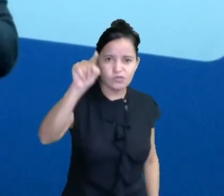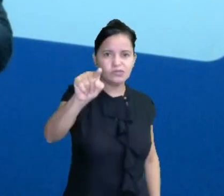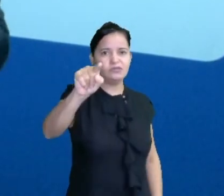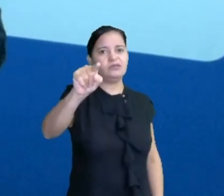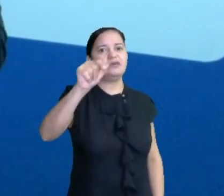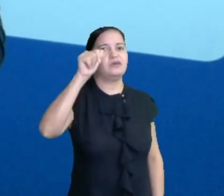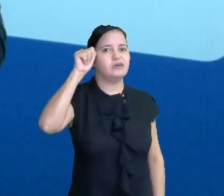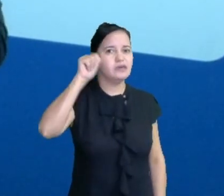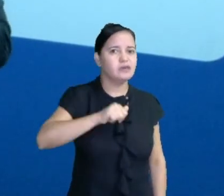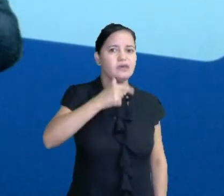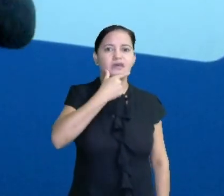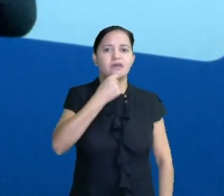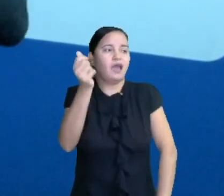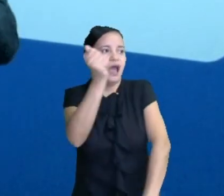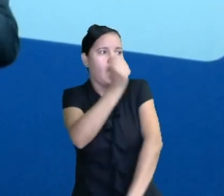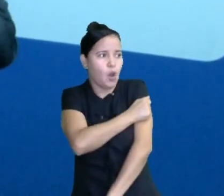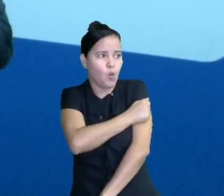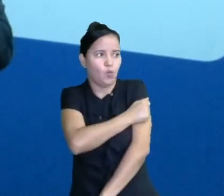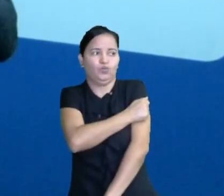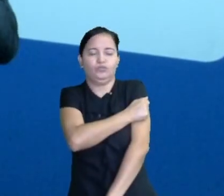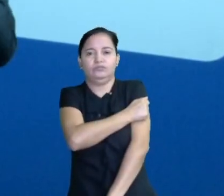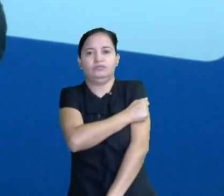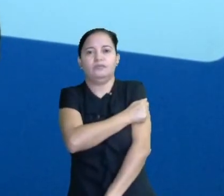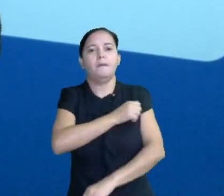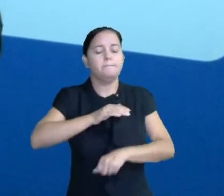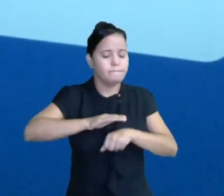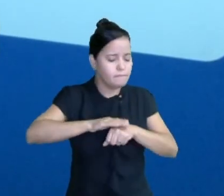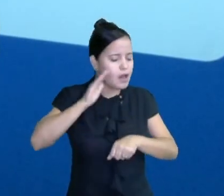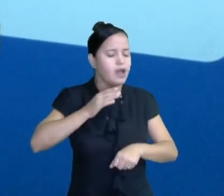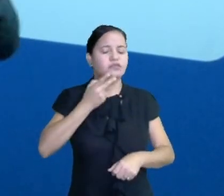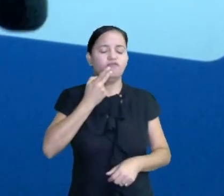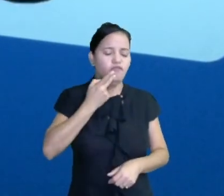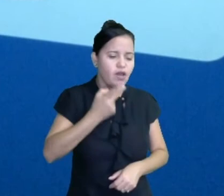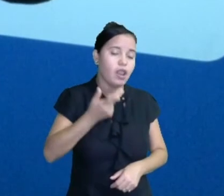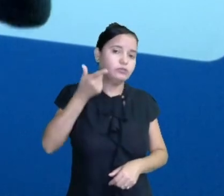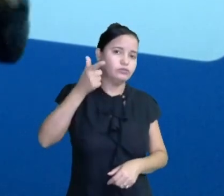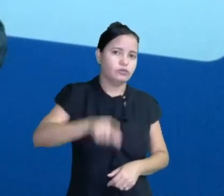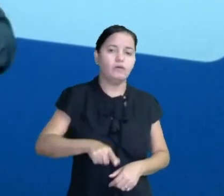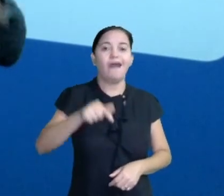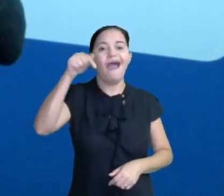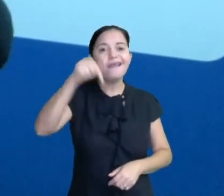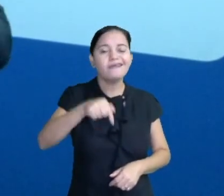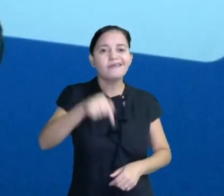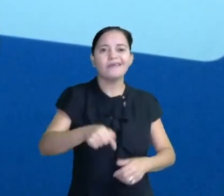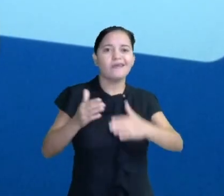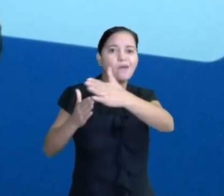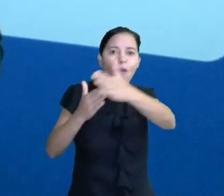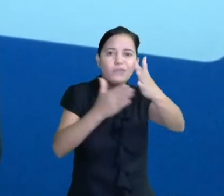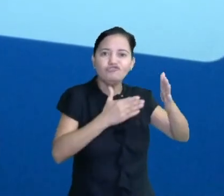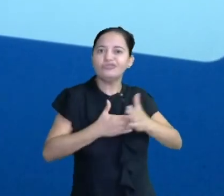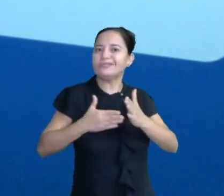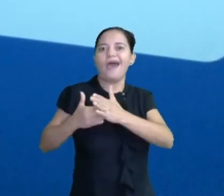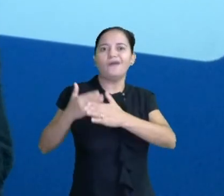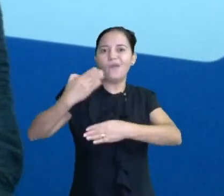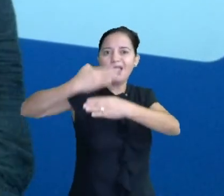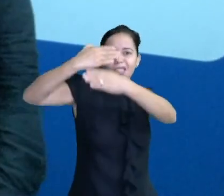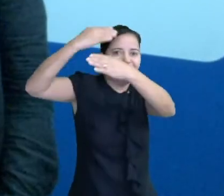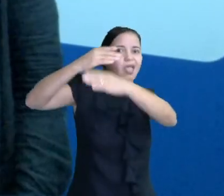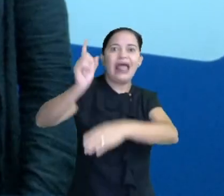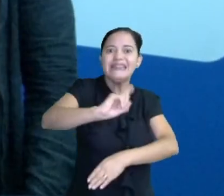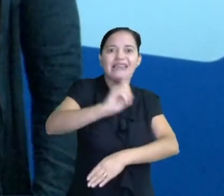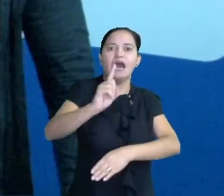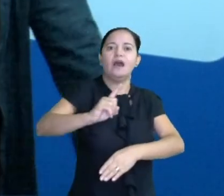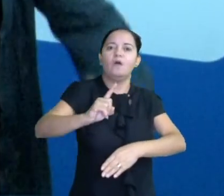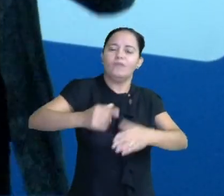aluna e aluno. E é por esta razão que, mais uma vez, eu queria reiterar, nós não viemos aqui para construir muros, mas sim para